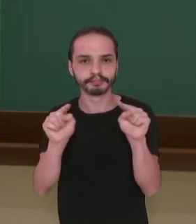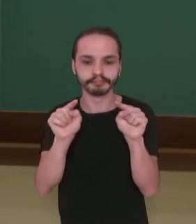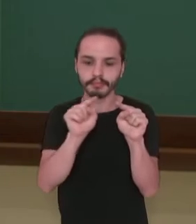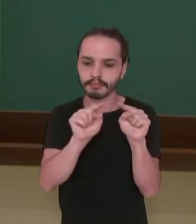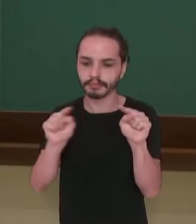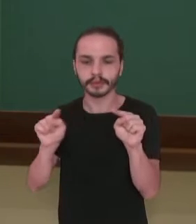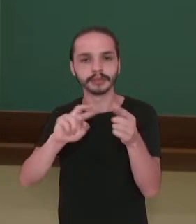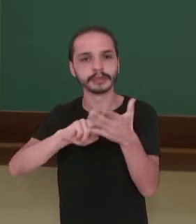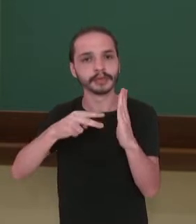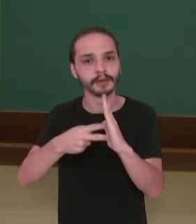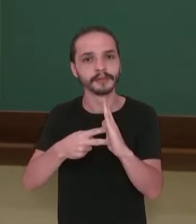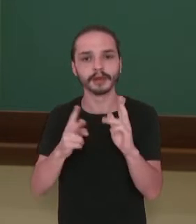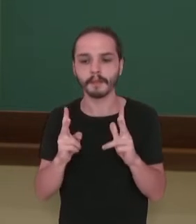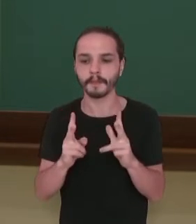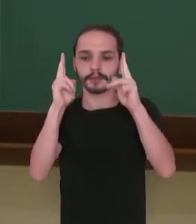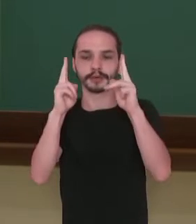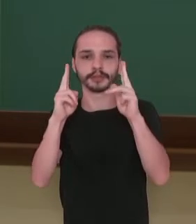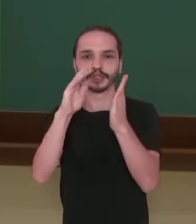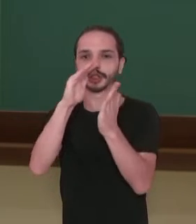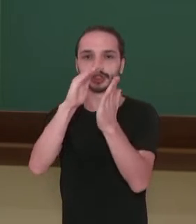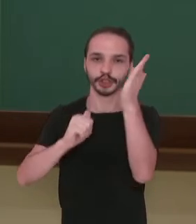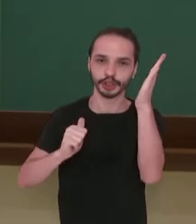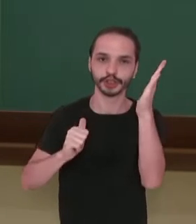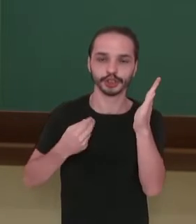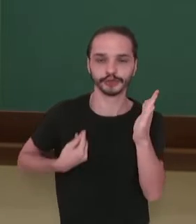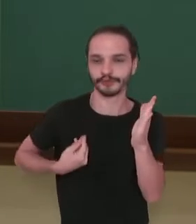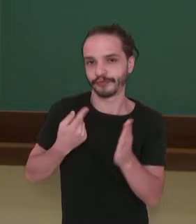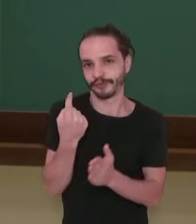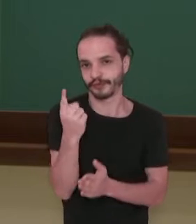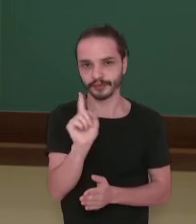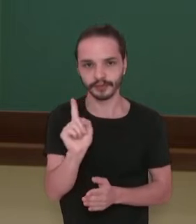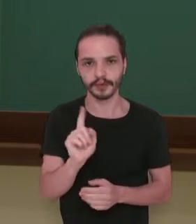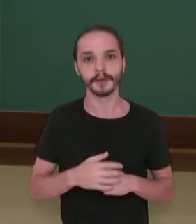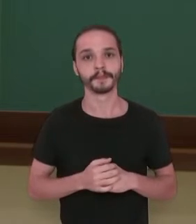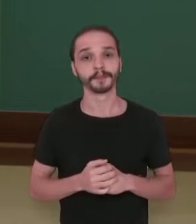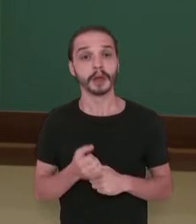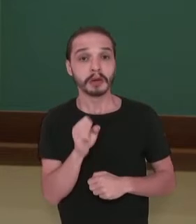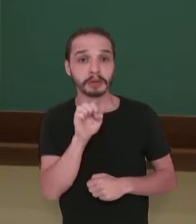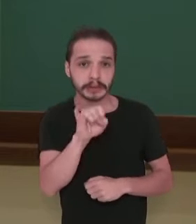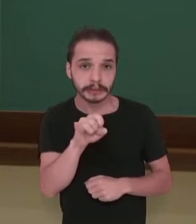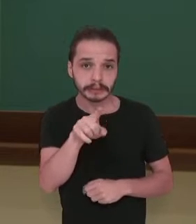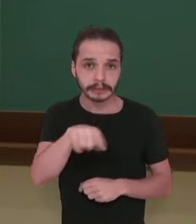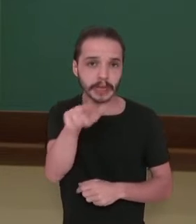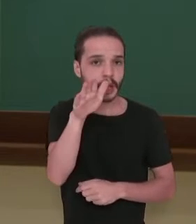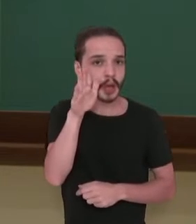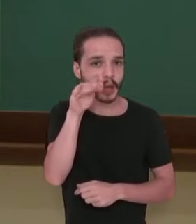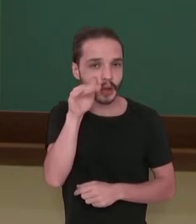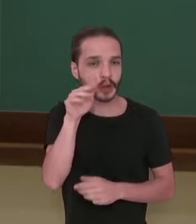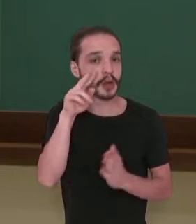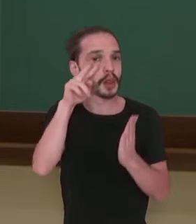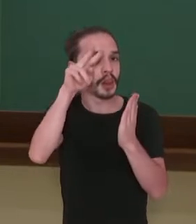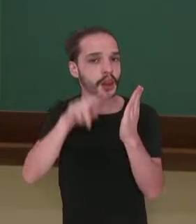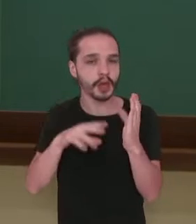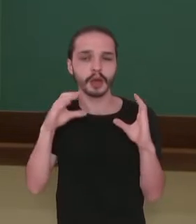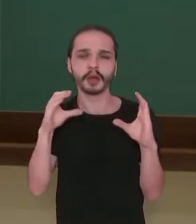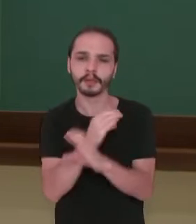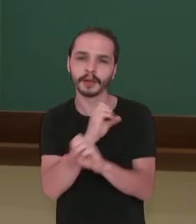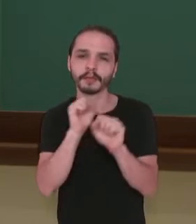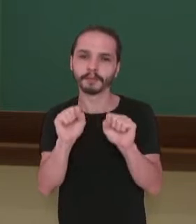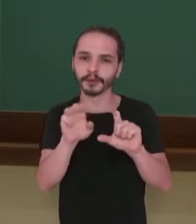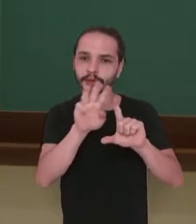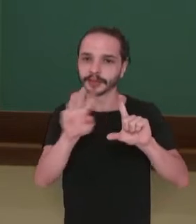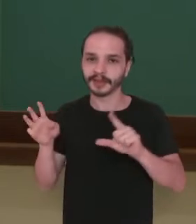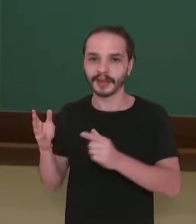Essa é uma pontuação para indicar que uma parte do texto não está aqui. Então quem tiver a curiosidade de fazer a leitura na íntegra, fica aí disponível o site